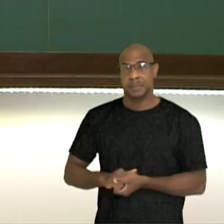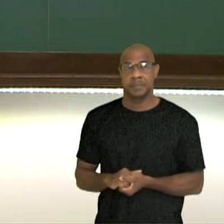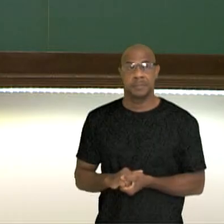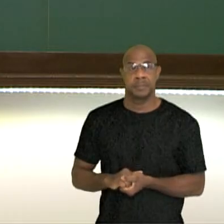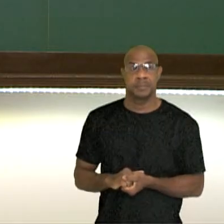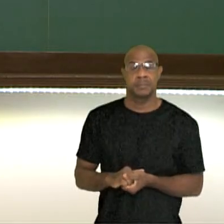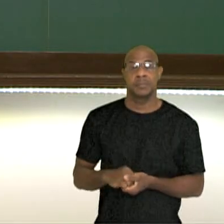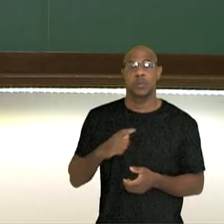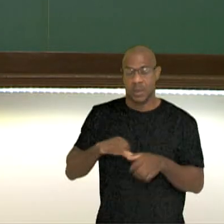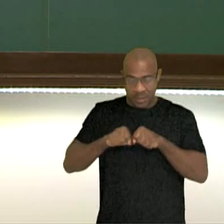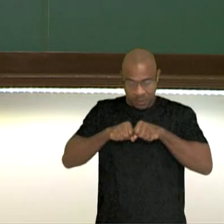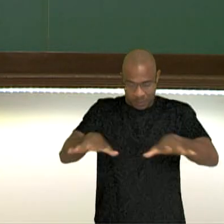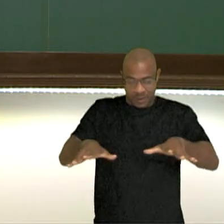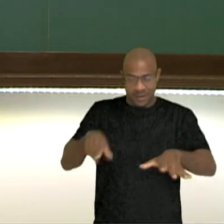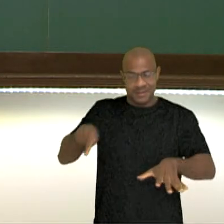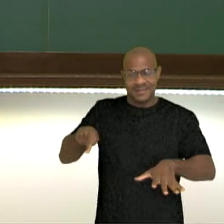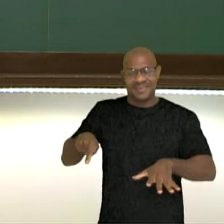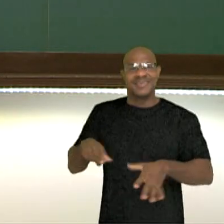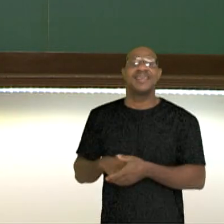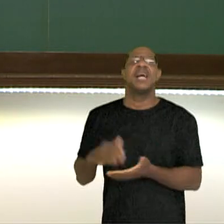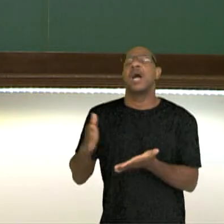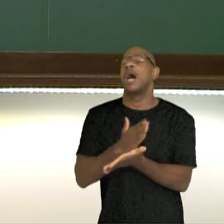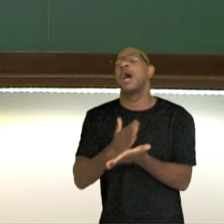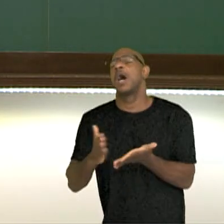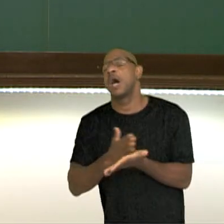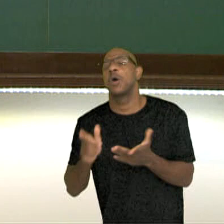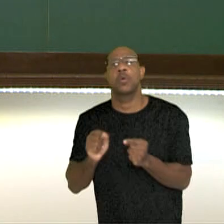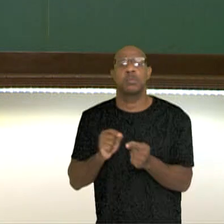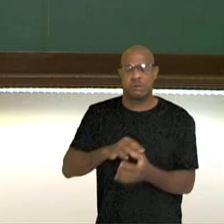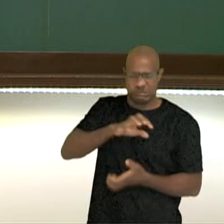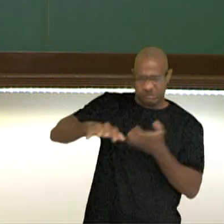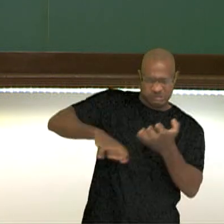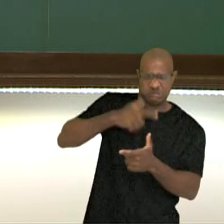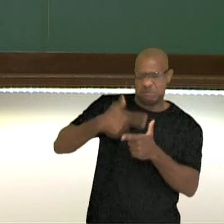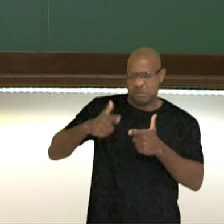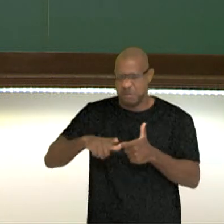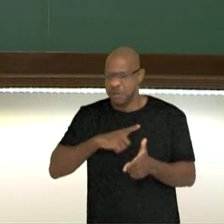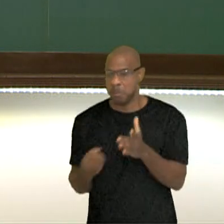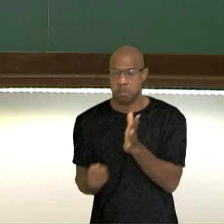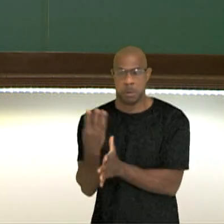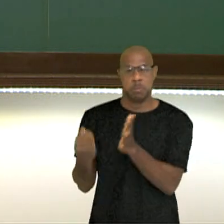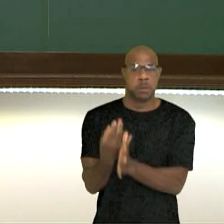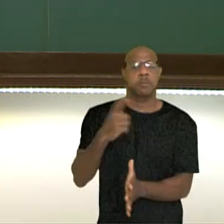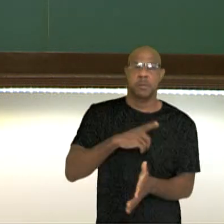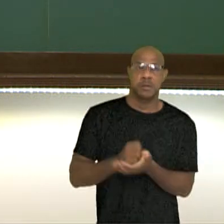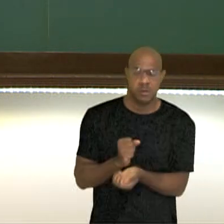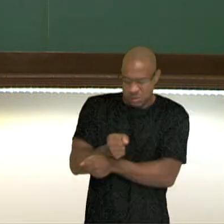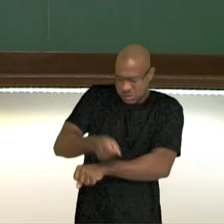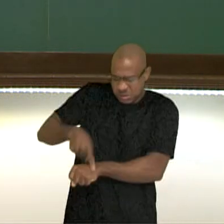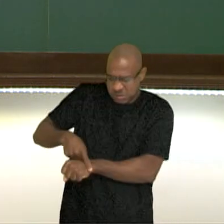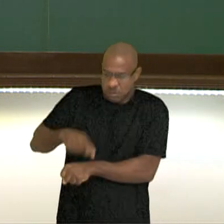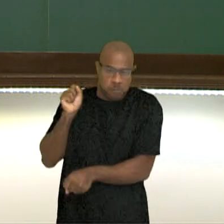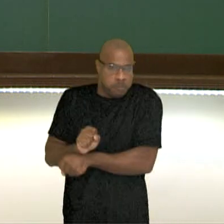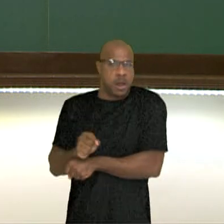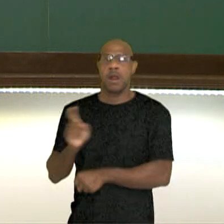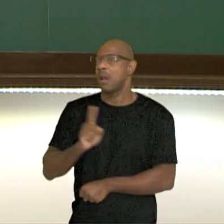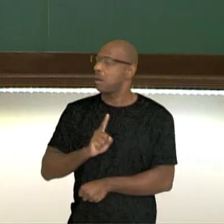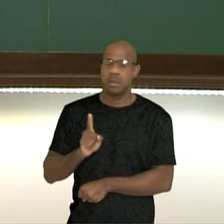Com essa expansão, né, e algumas revoltas vão surgir. Os escravos não vão ficar omissos,